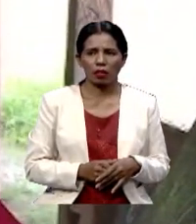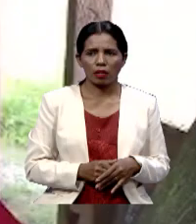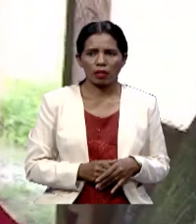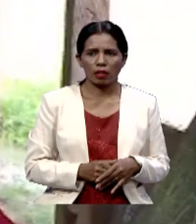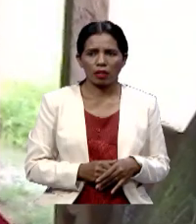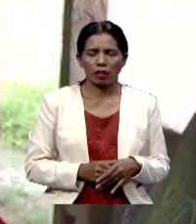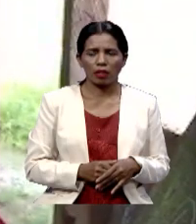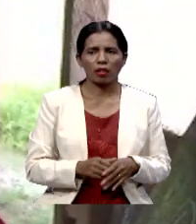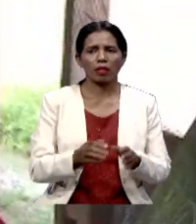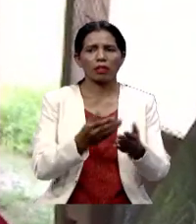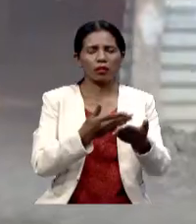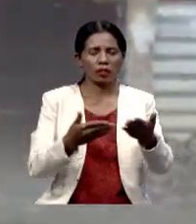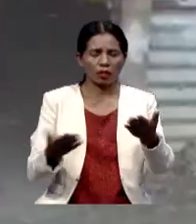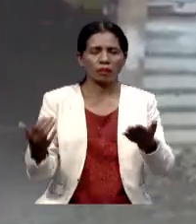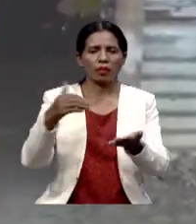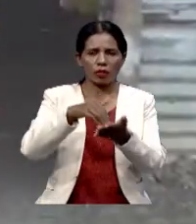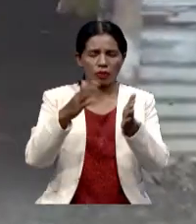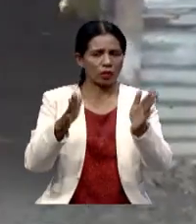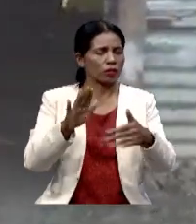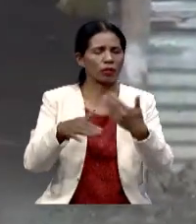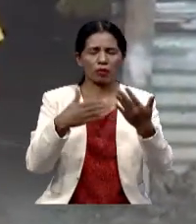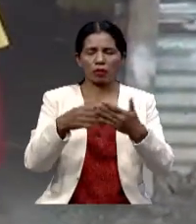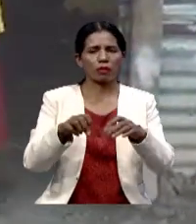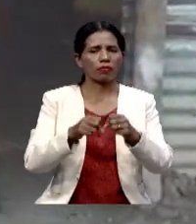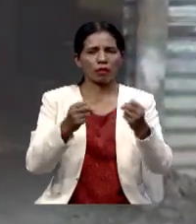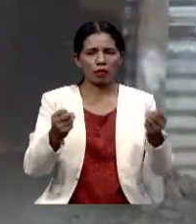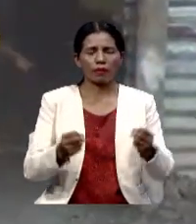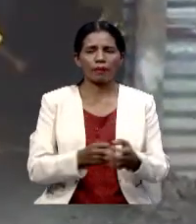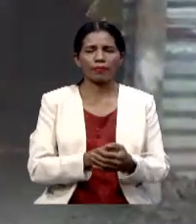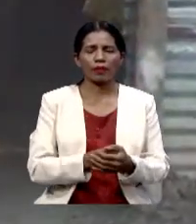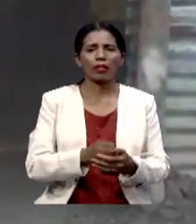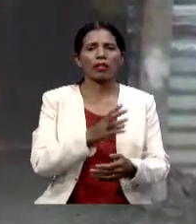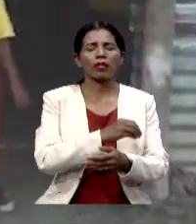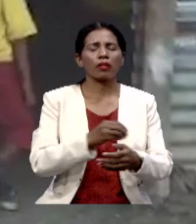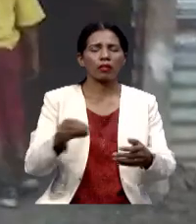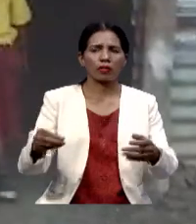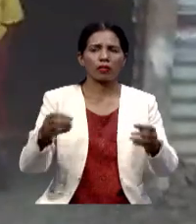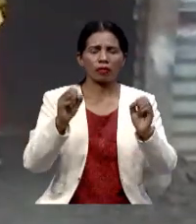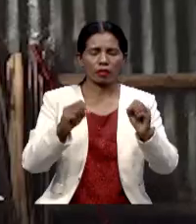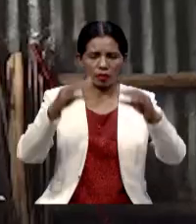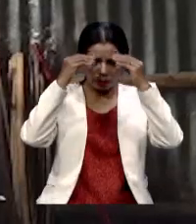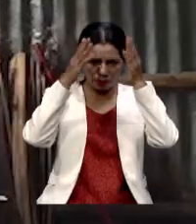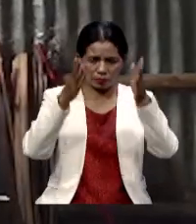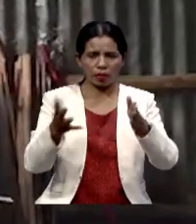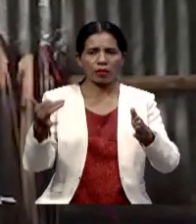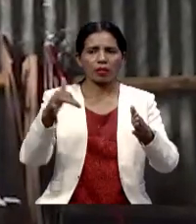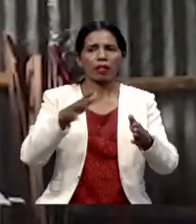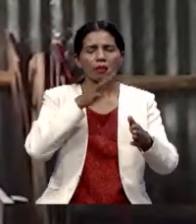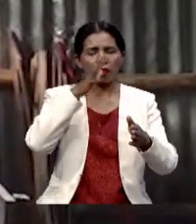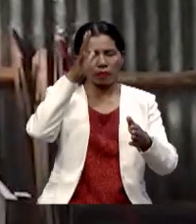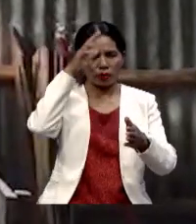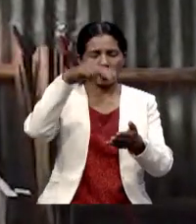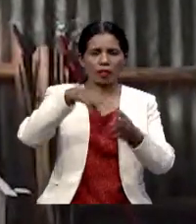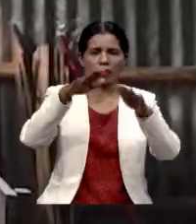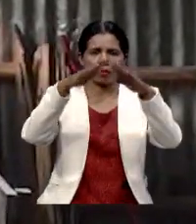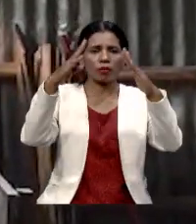livro facilidade ba alunos sirene. Tuir Faustina, kondisang sala di aula nebe lato, obrigado profesores no inangaman tengki hari